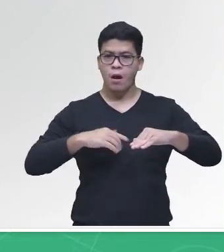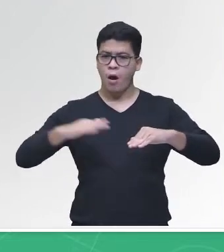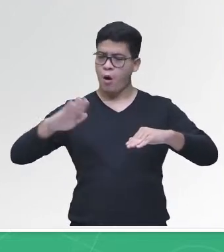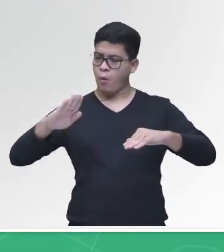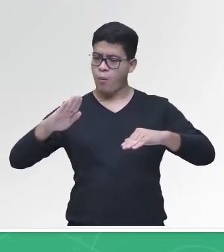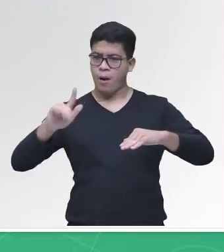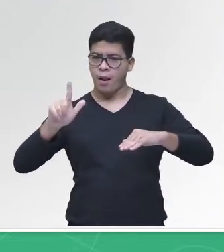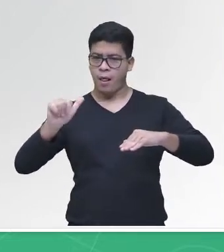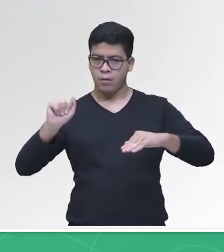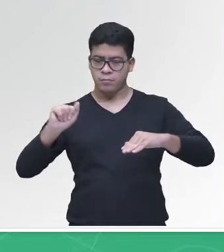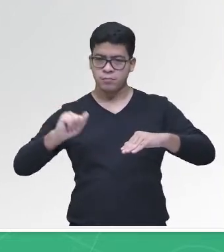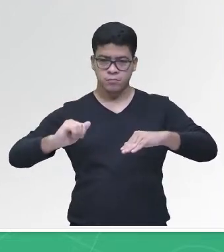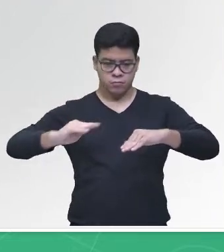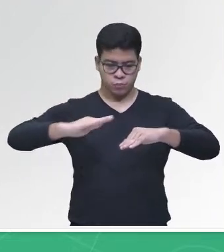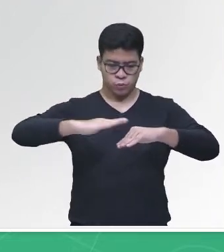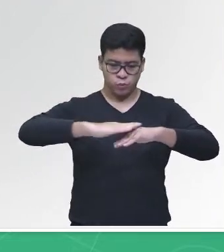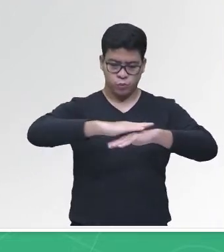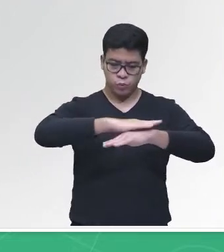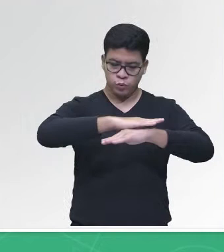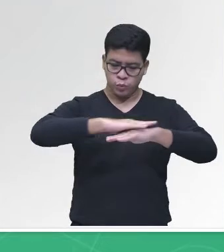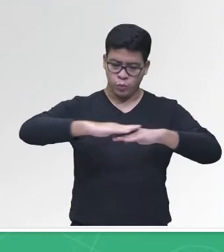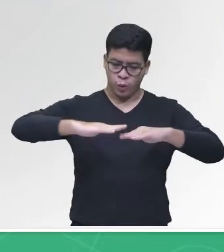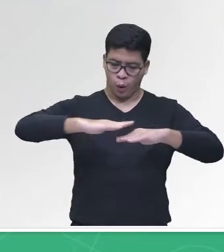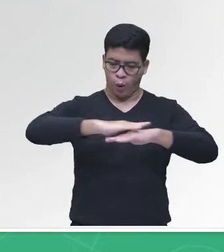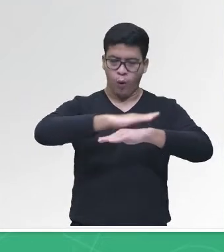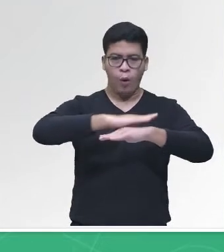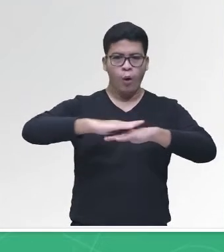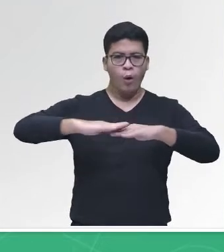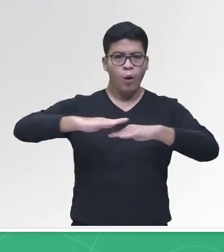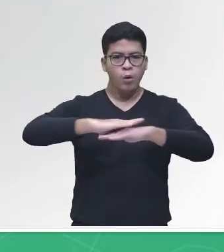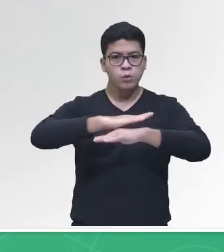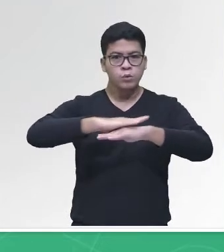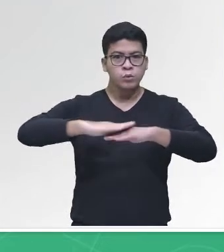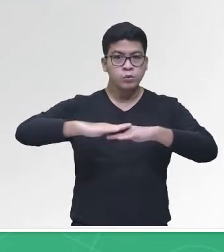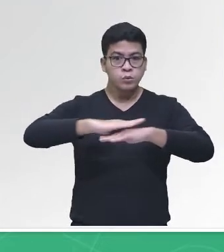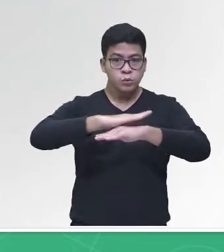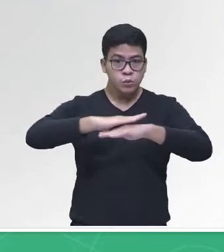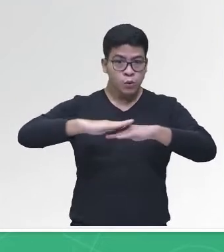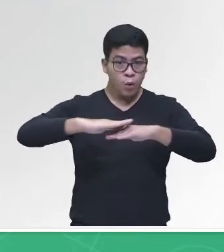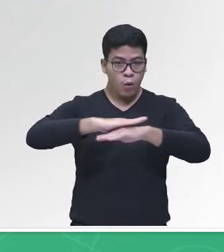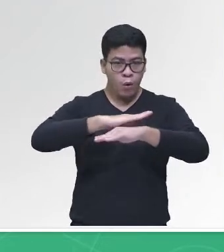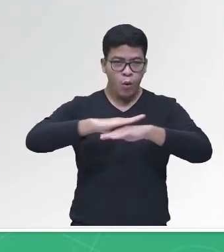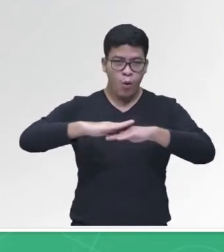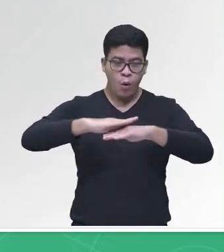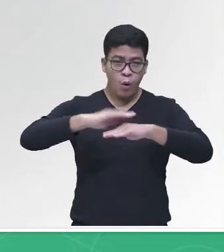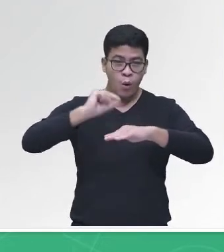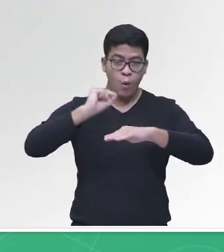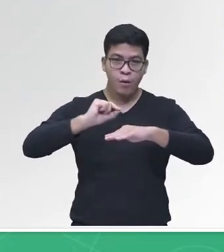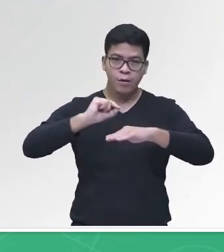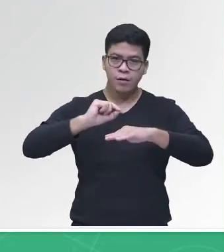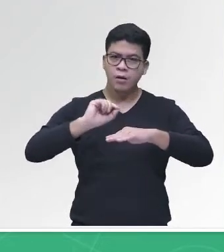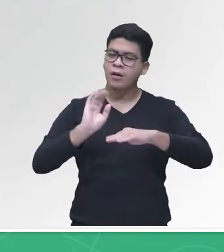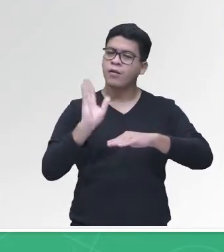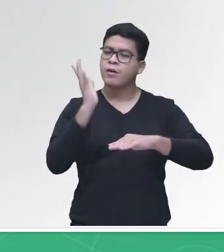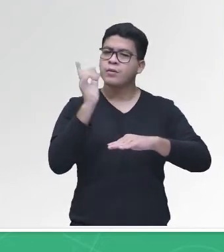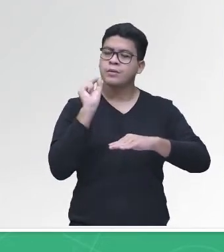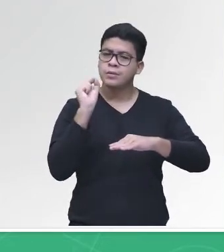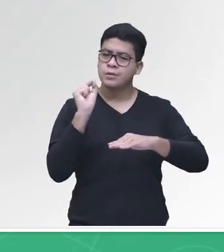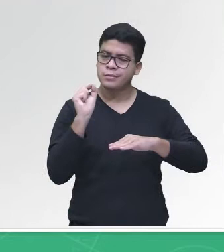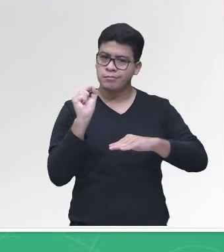atritar, significa o quê? É como eu estivesse esfregando esses 2 corpos. Claro que a